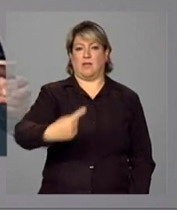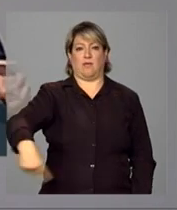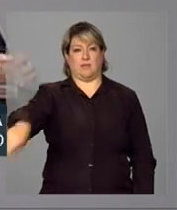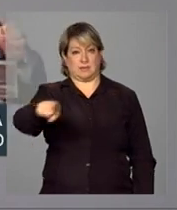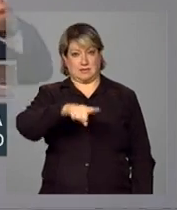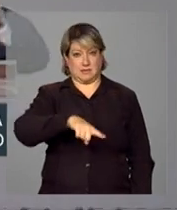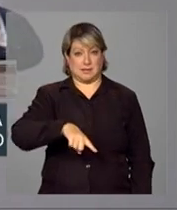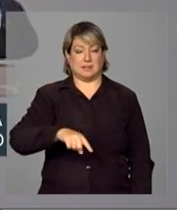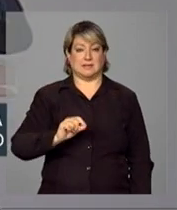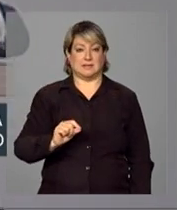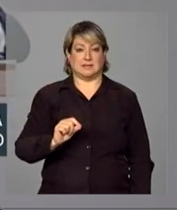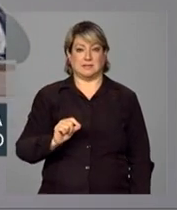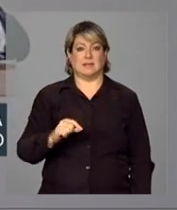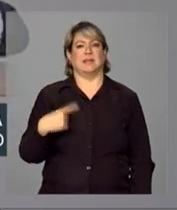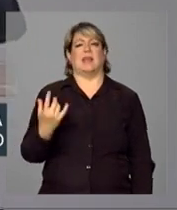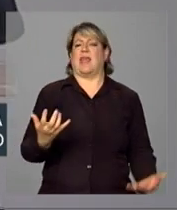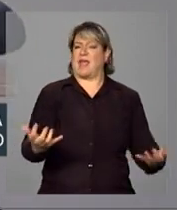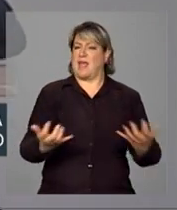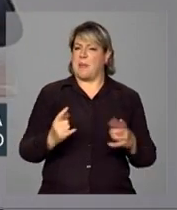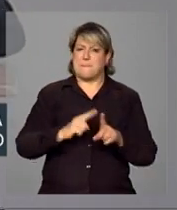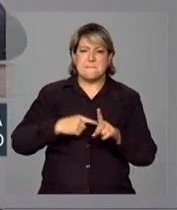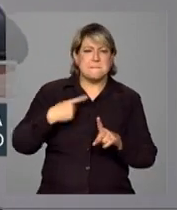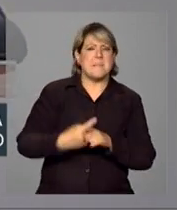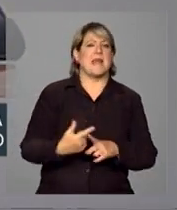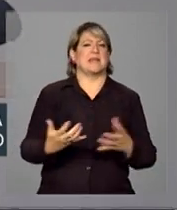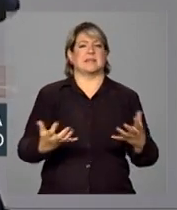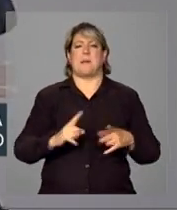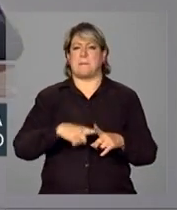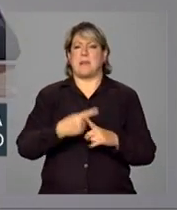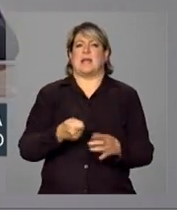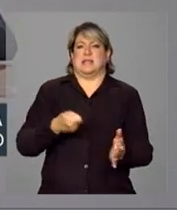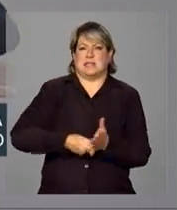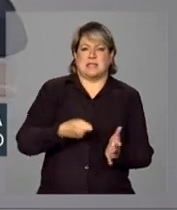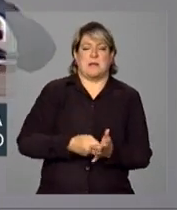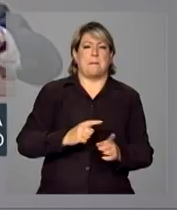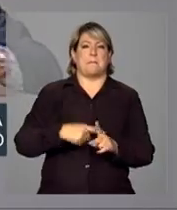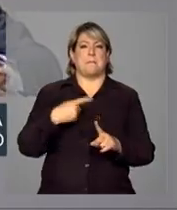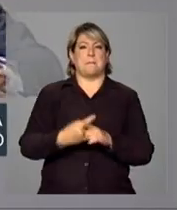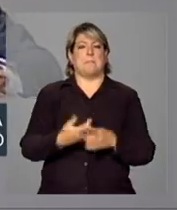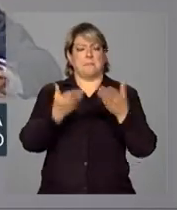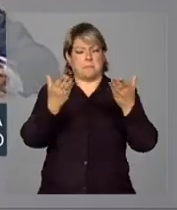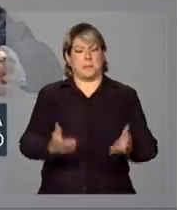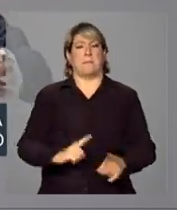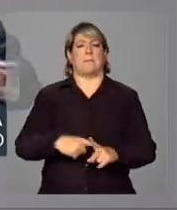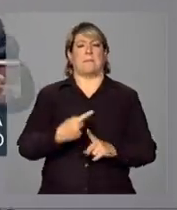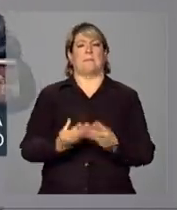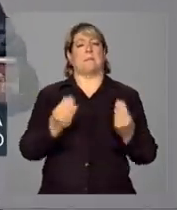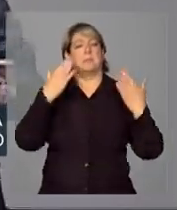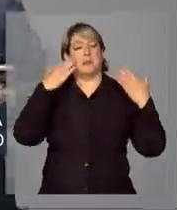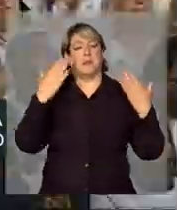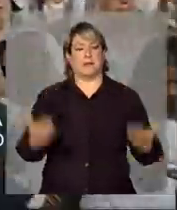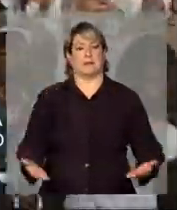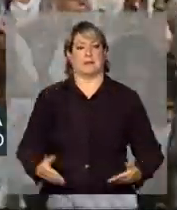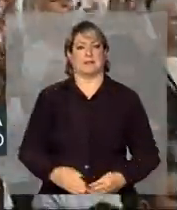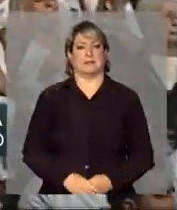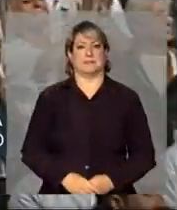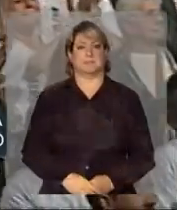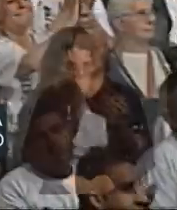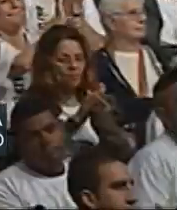vocês. Queiram mais, exijam mais e sejam mais. Muito obrigado.